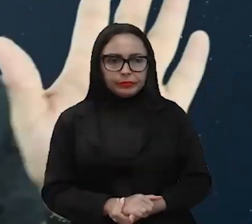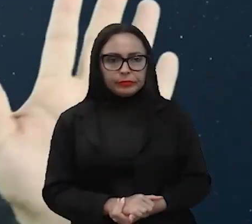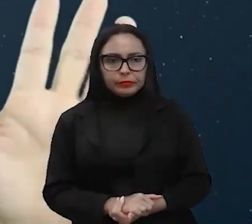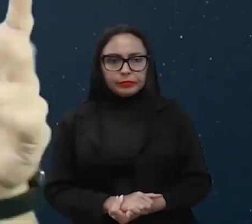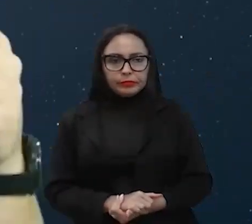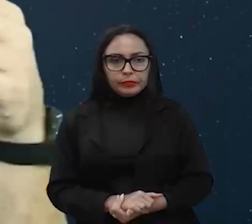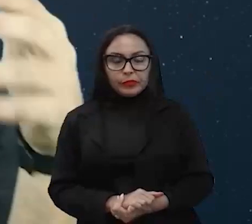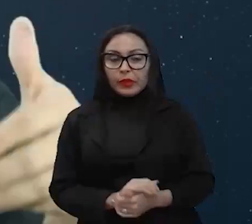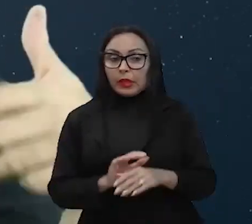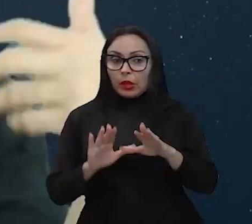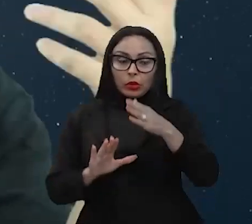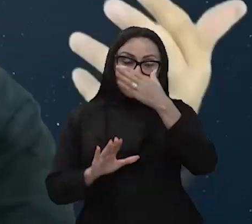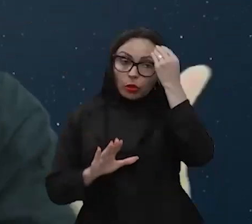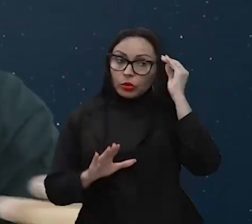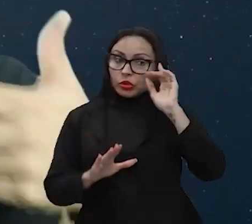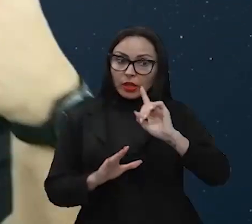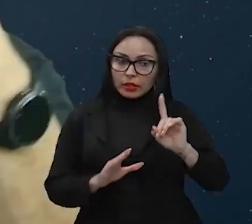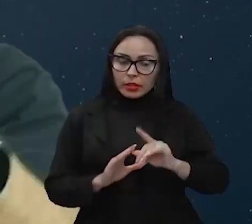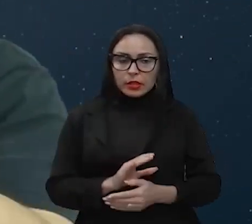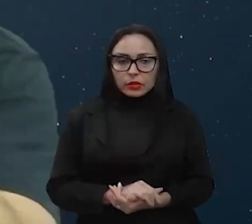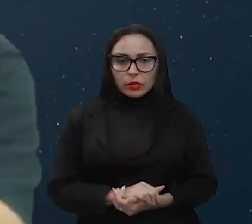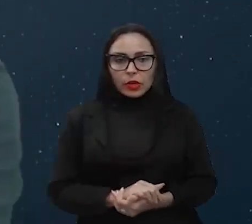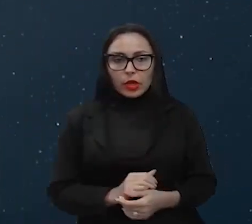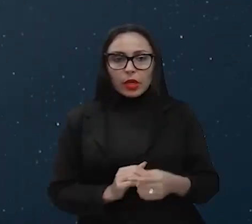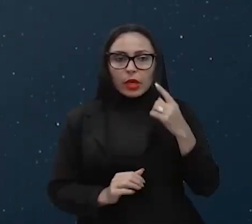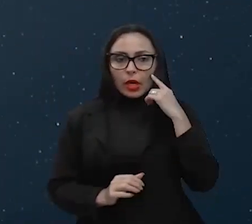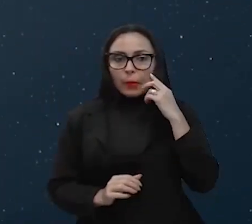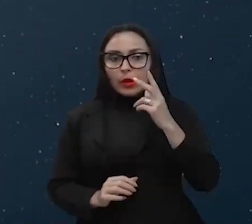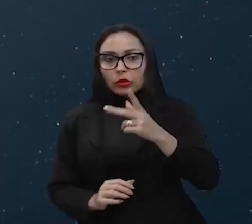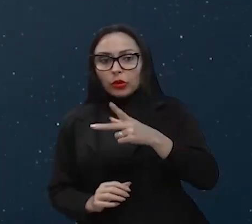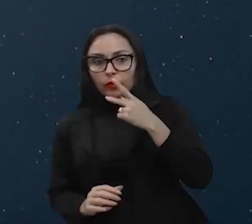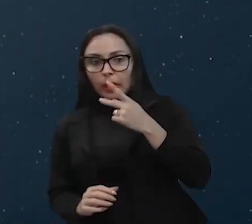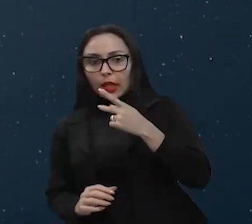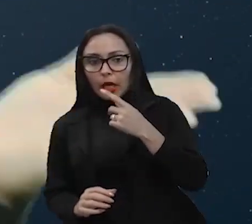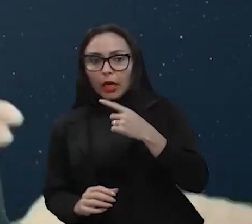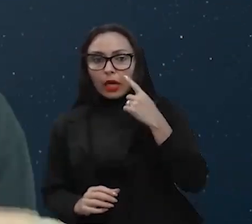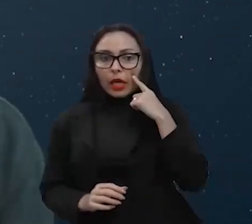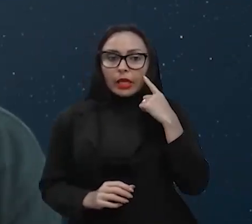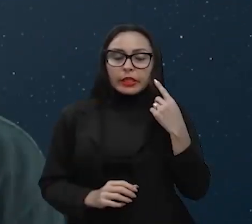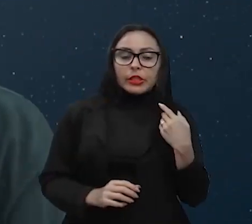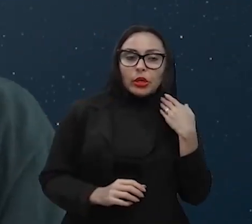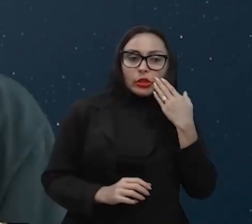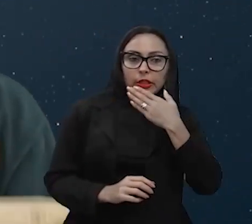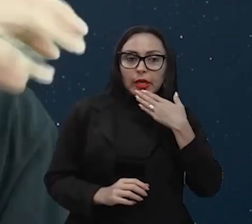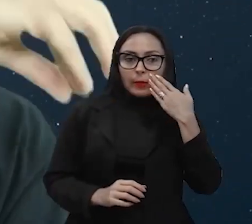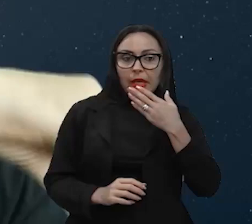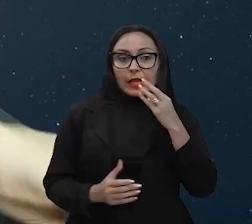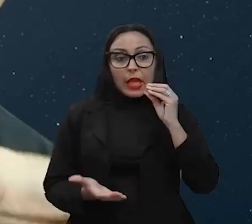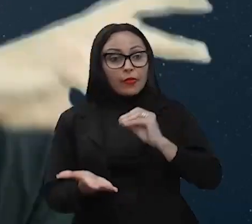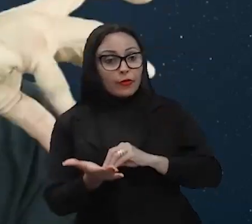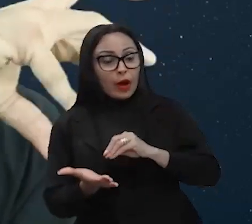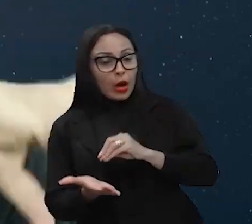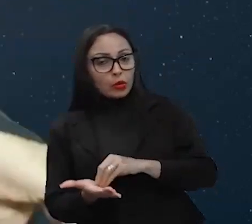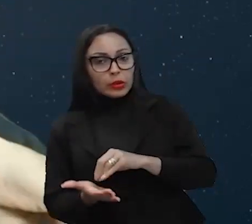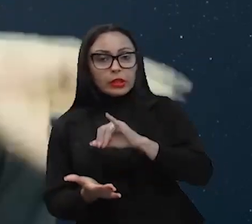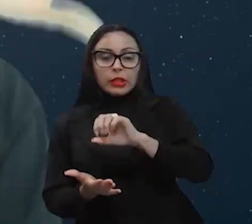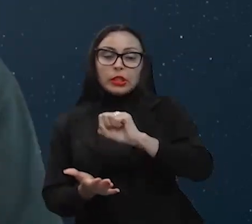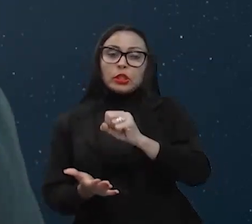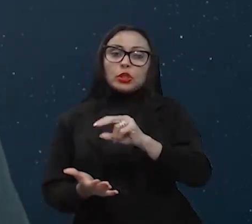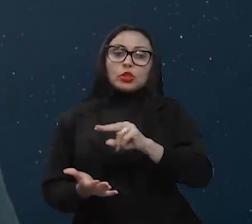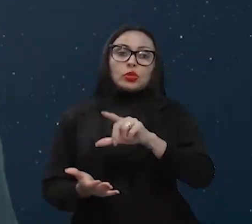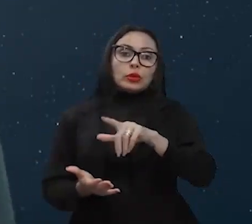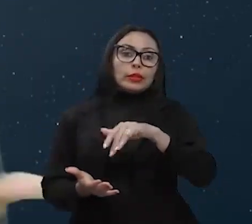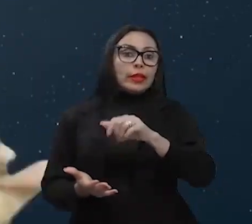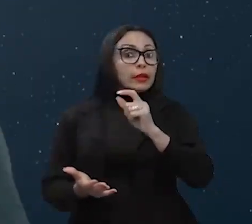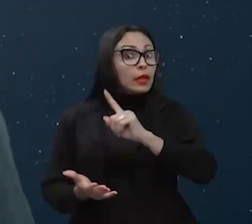disso. Agora, olhe, eu não estou dizendo que toda diabetes é por causa de falta de insulina, tá? Porque eu tenho também